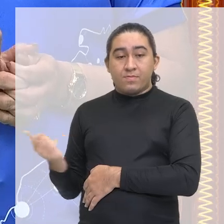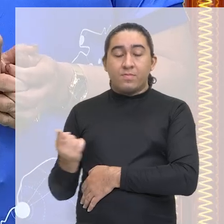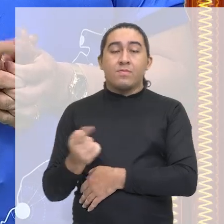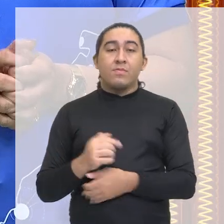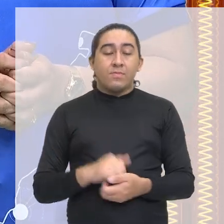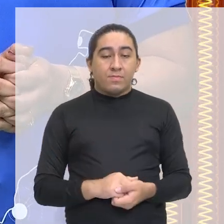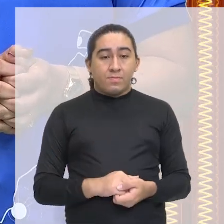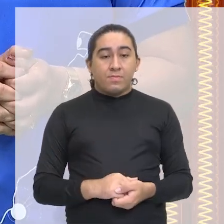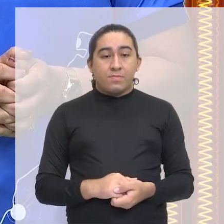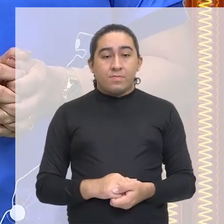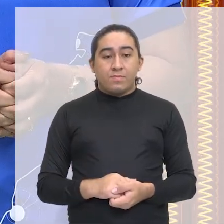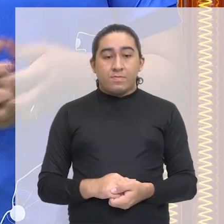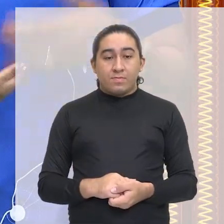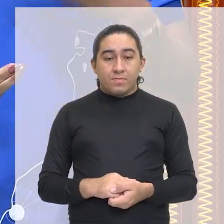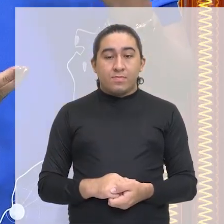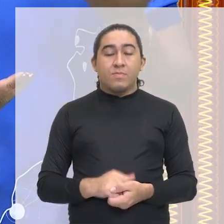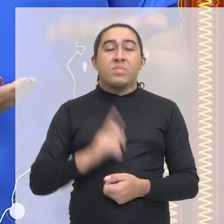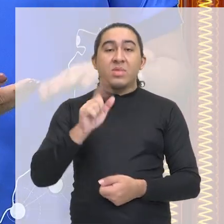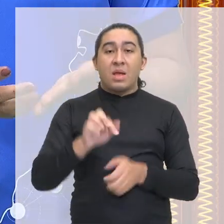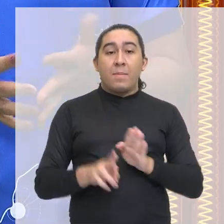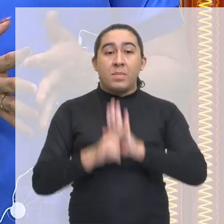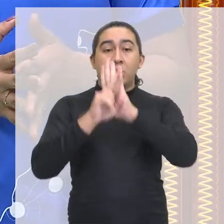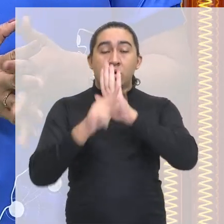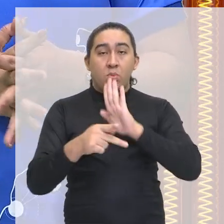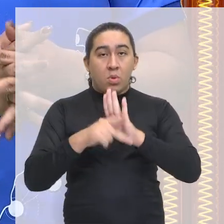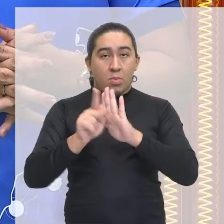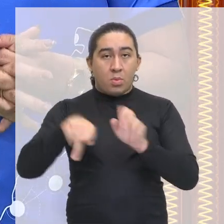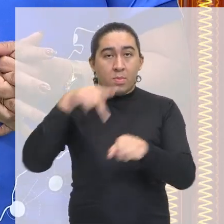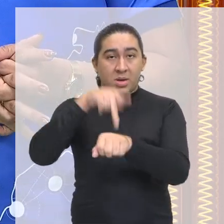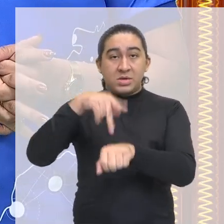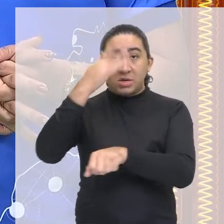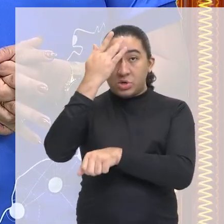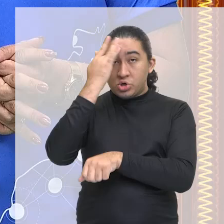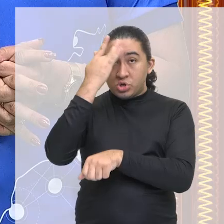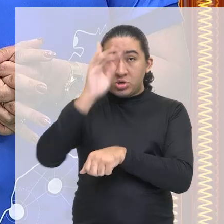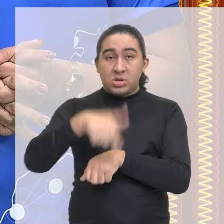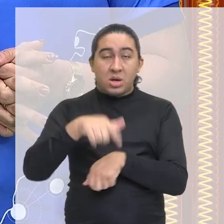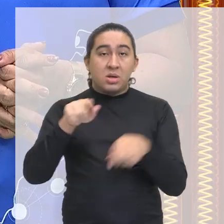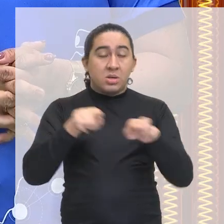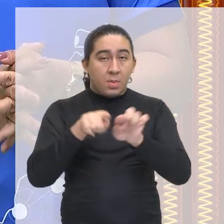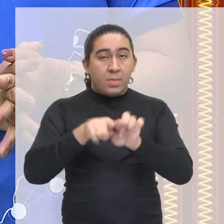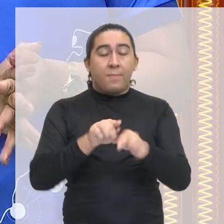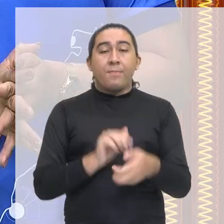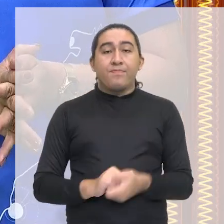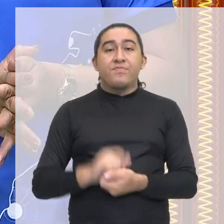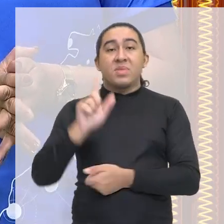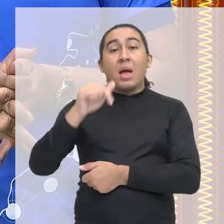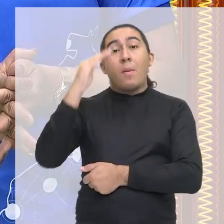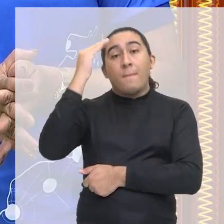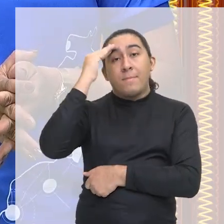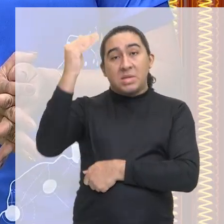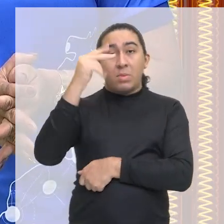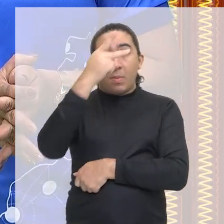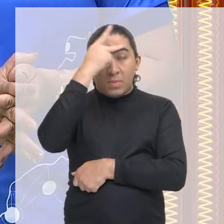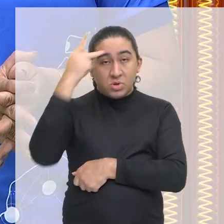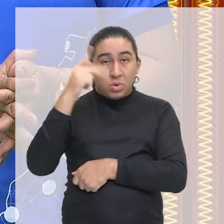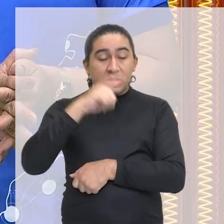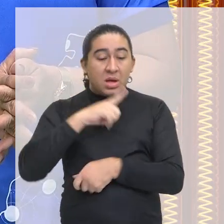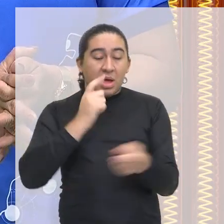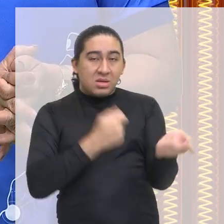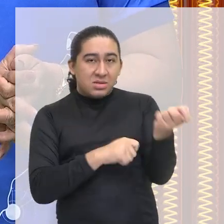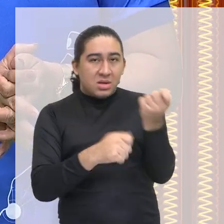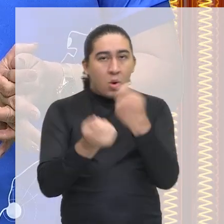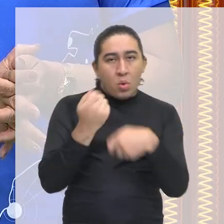Nero, desculpa. Representante da Índia, foi um estadista indiano e o principal negociador